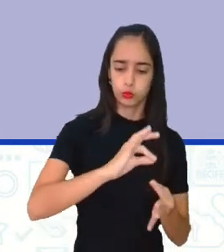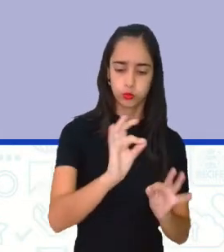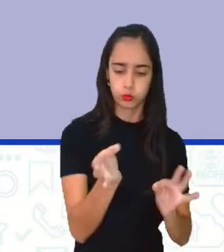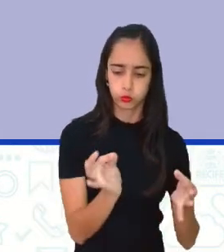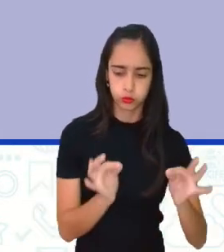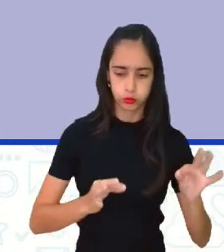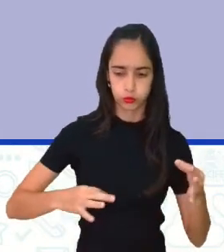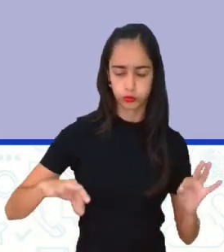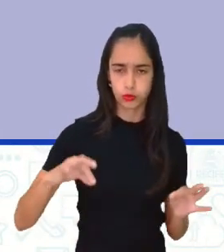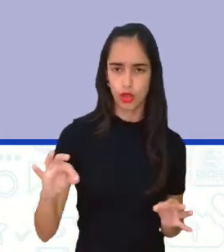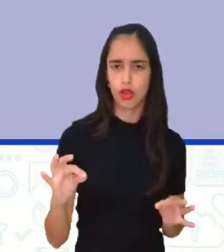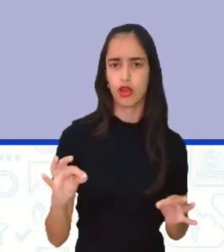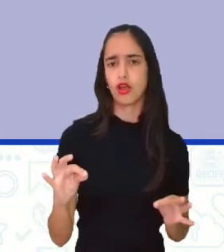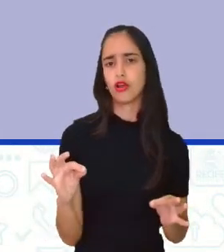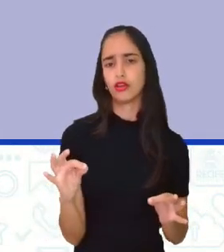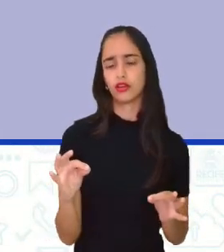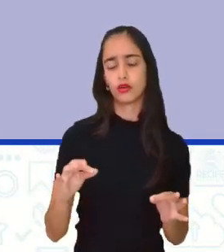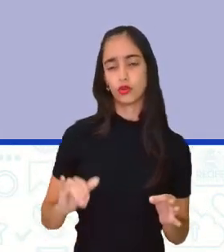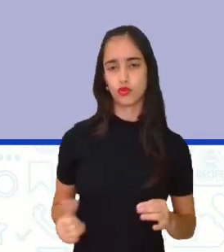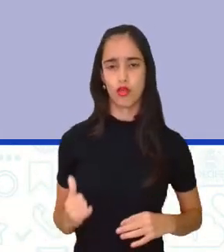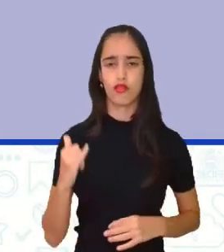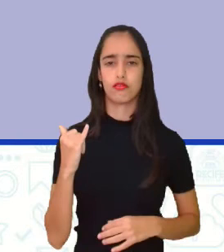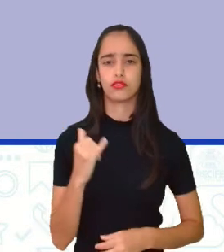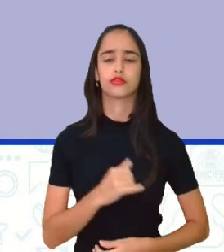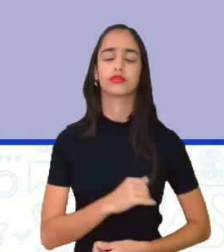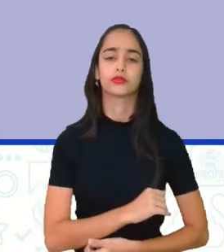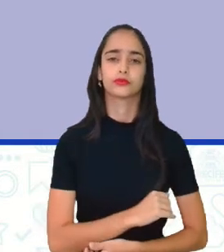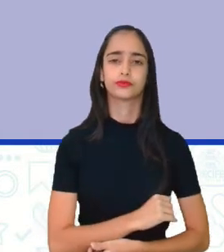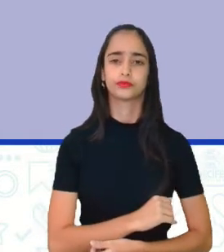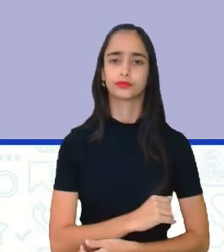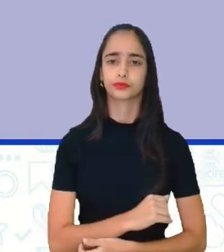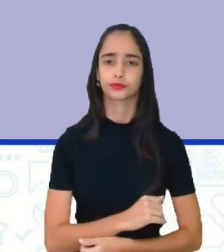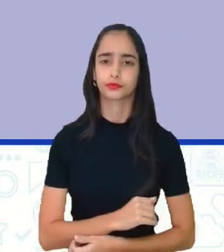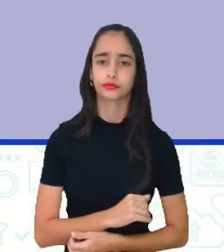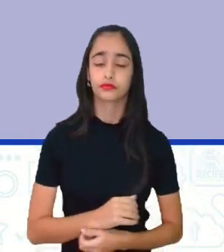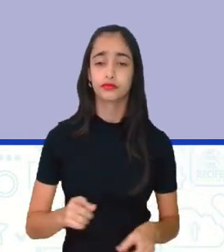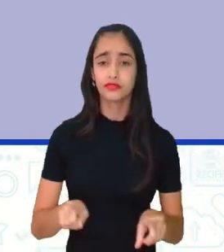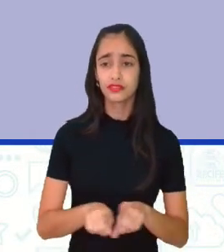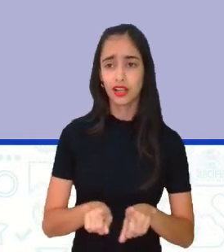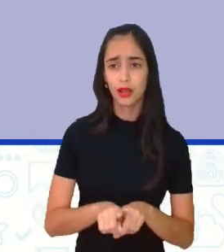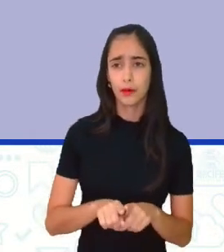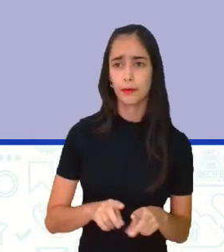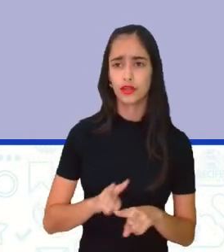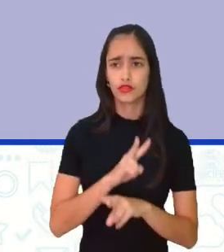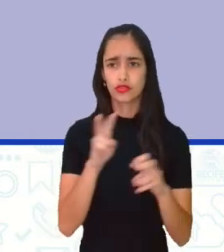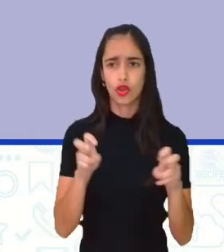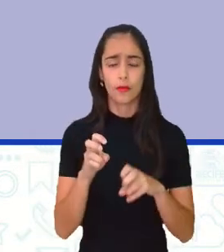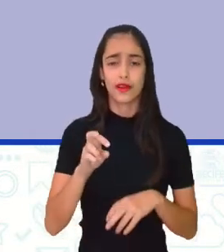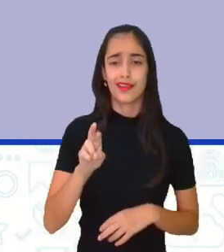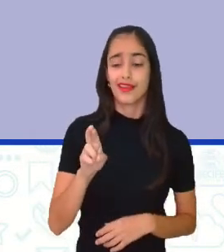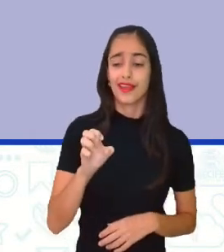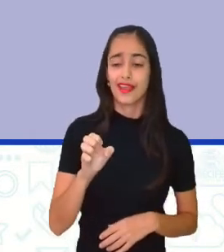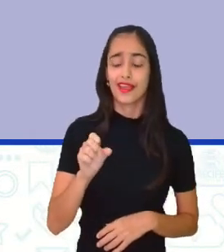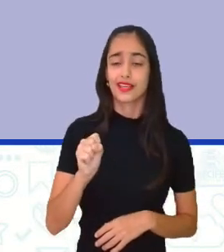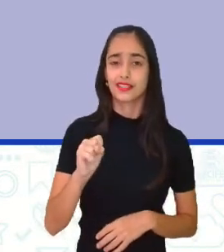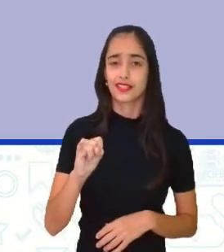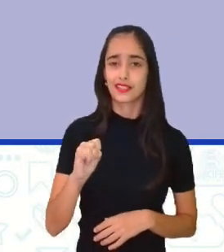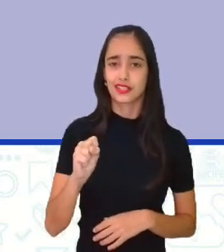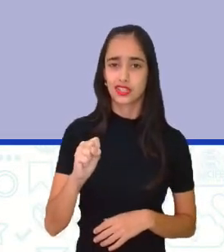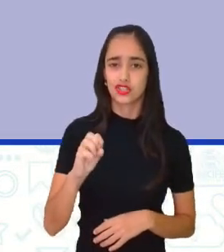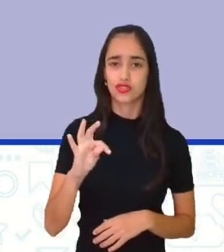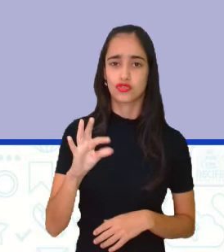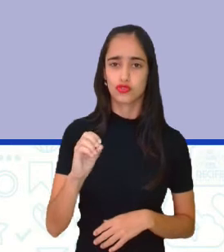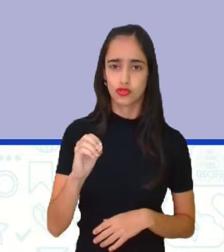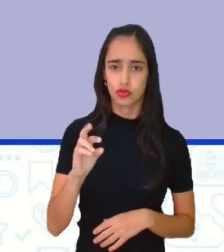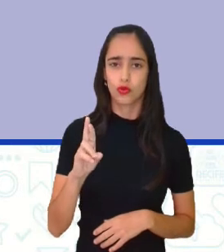nós recebemos na nossa residência. Os resistores são as resistências, as famosas resistências, elas têm a